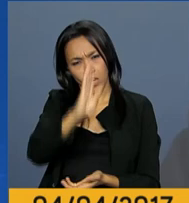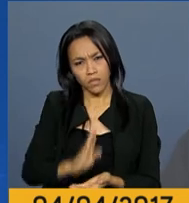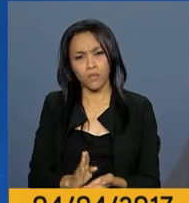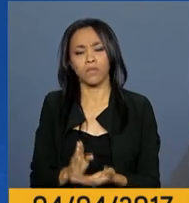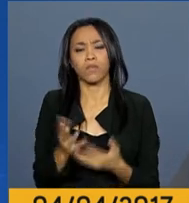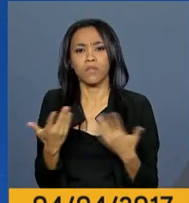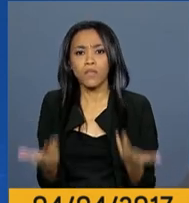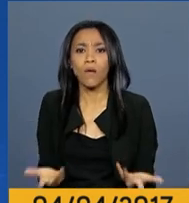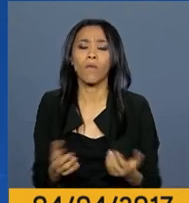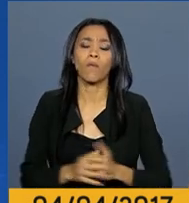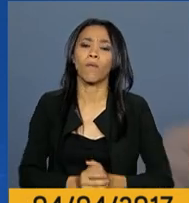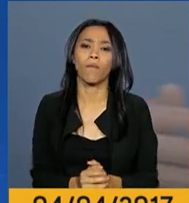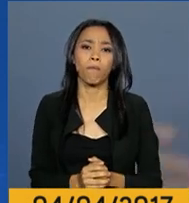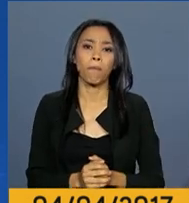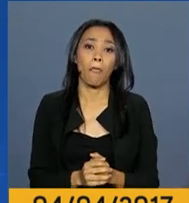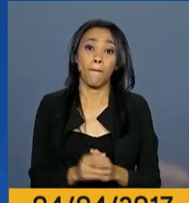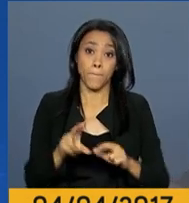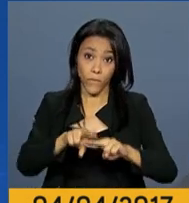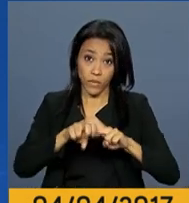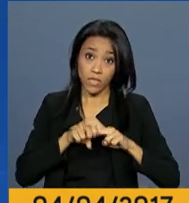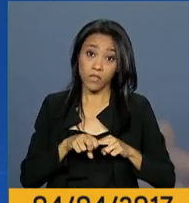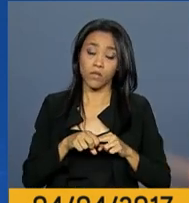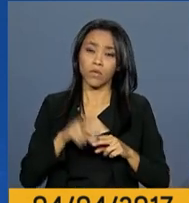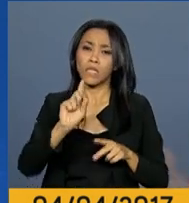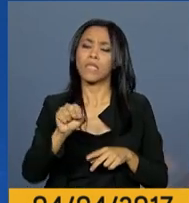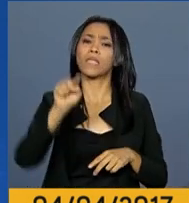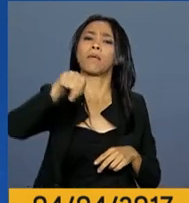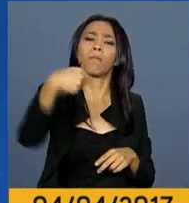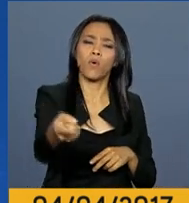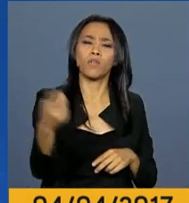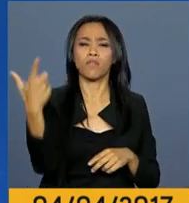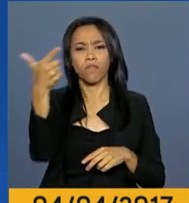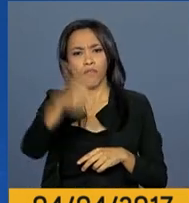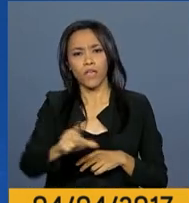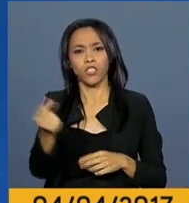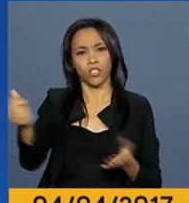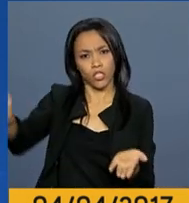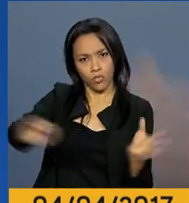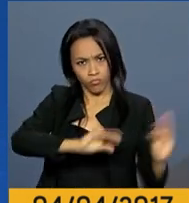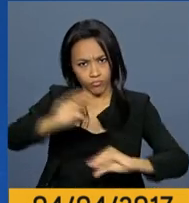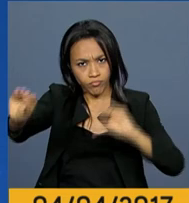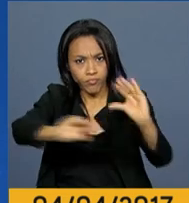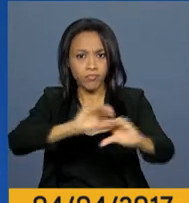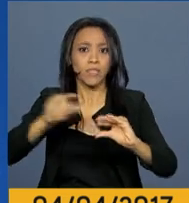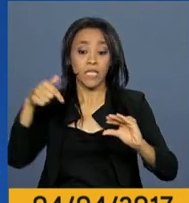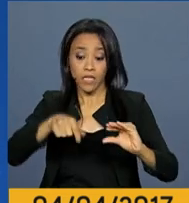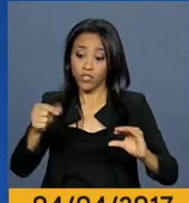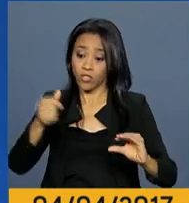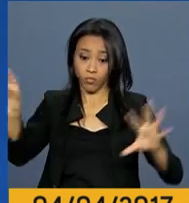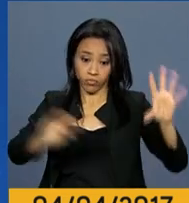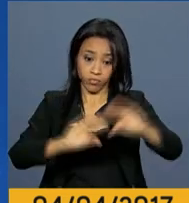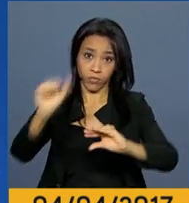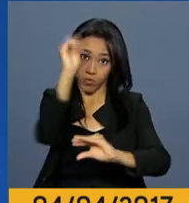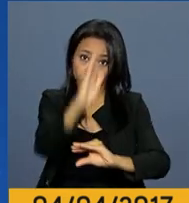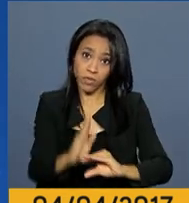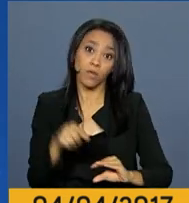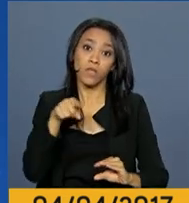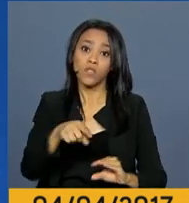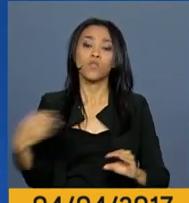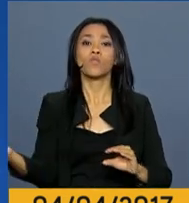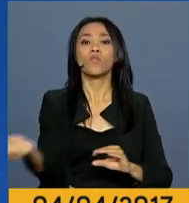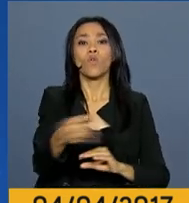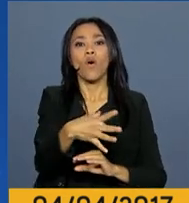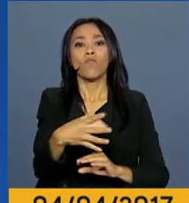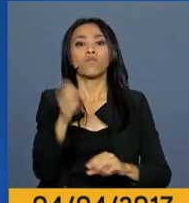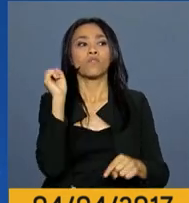E, portanto, logo depois, vêm os investimentos e, com os investimentos, veio os novos